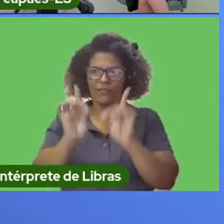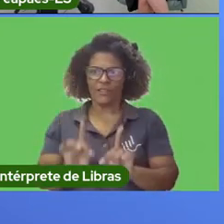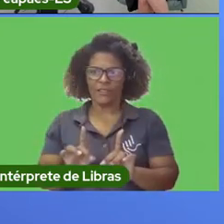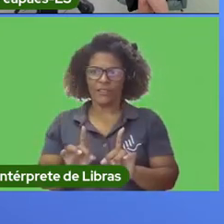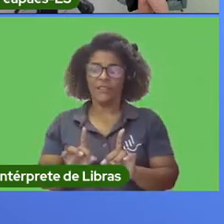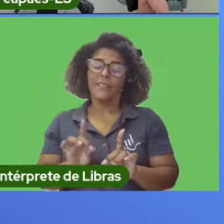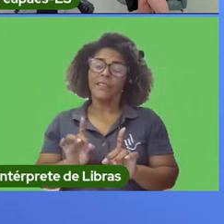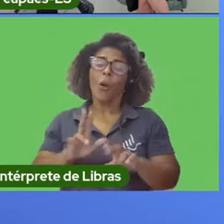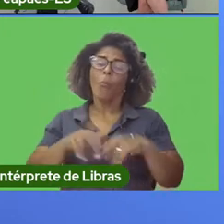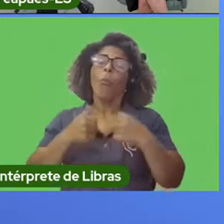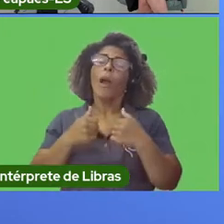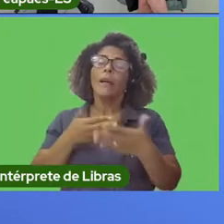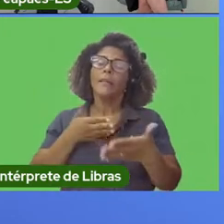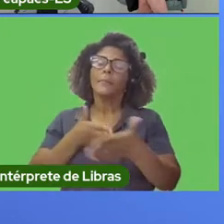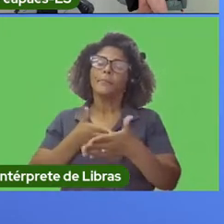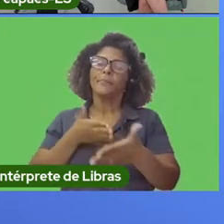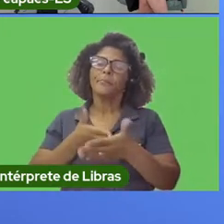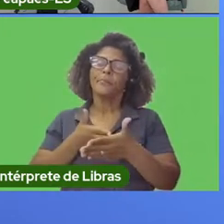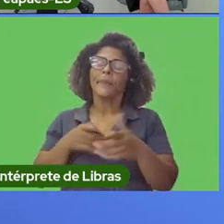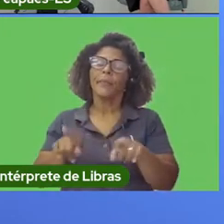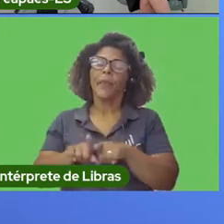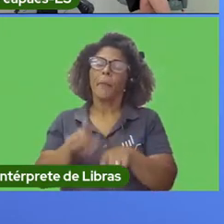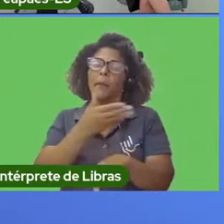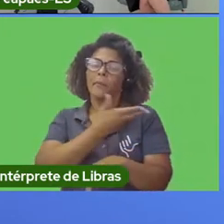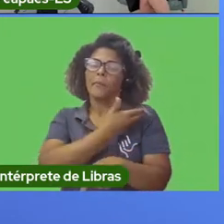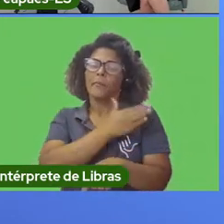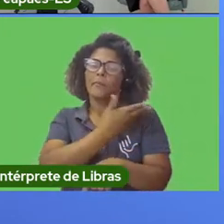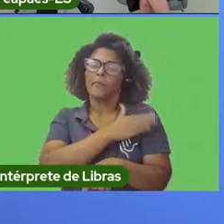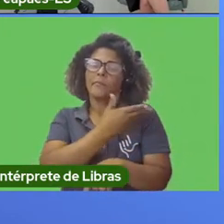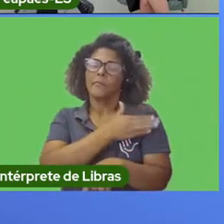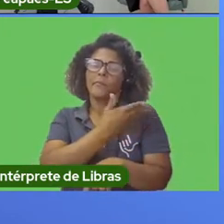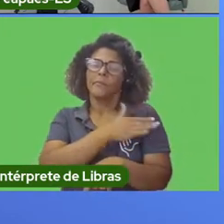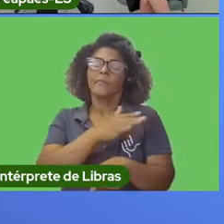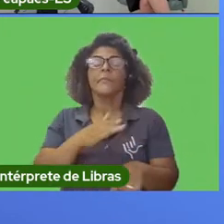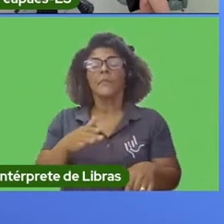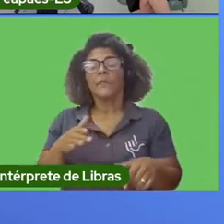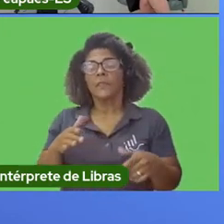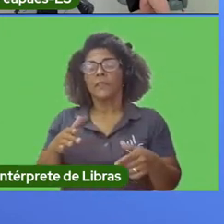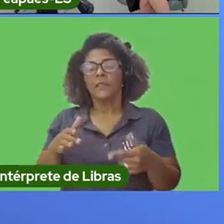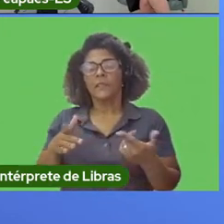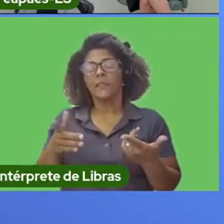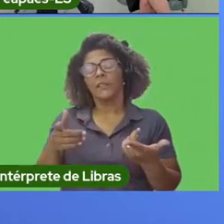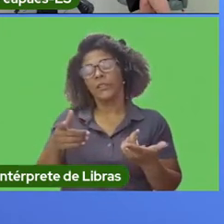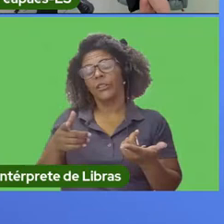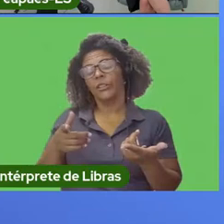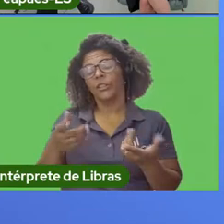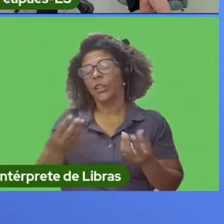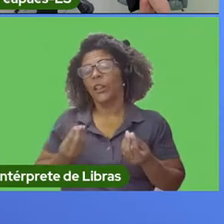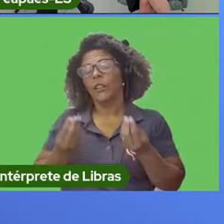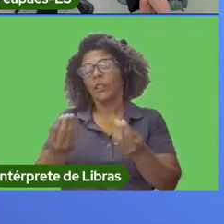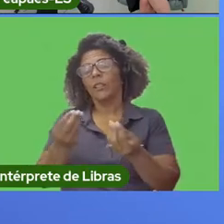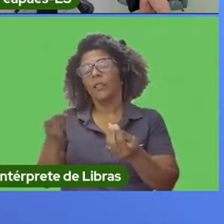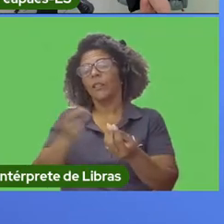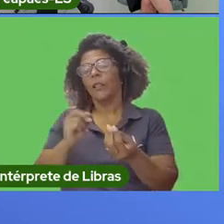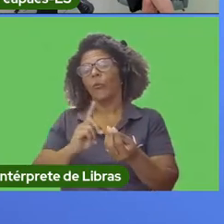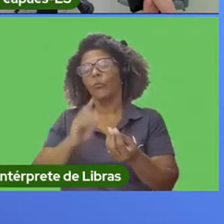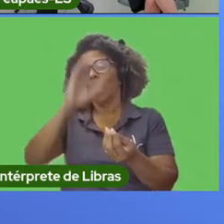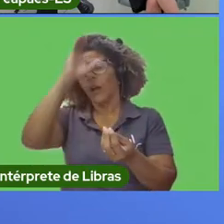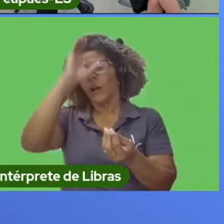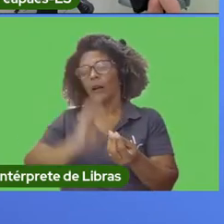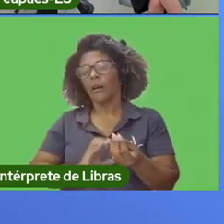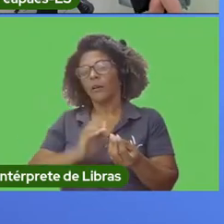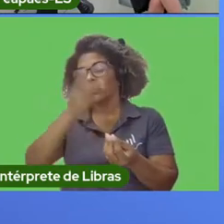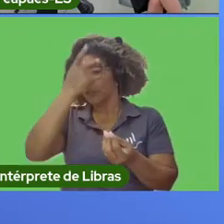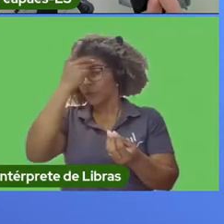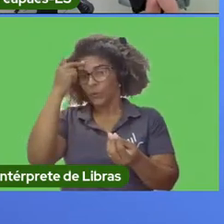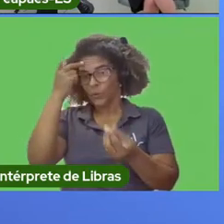né, de discriminação, de uma série de outros elementos aí que impedem a plena participação e o exercício da cidadania, né, das